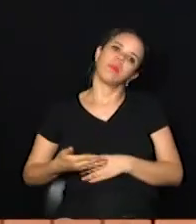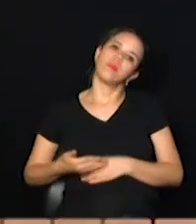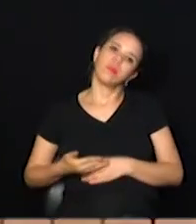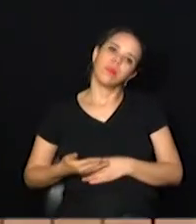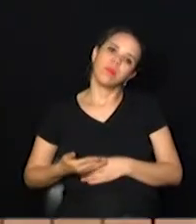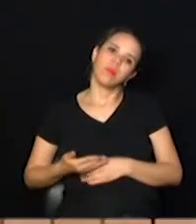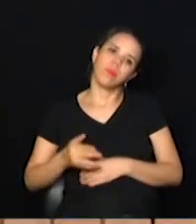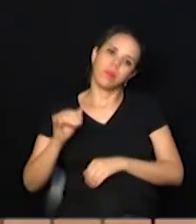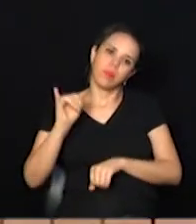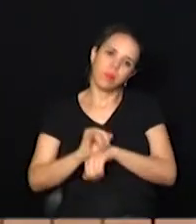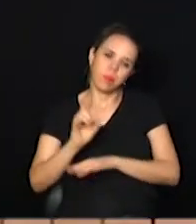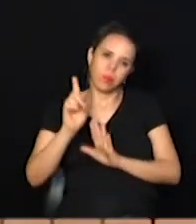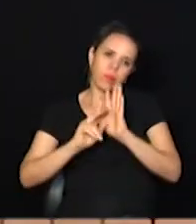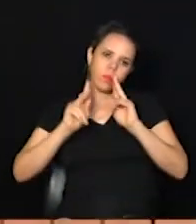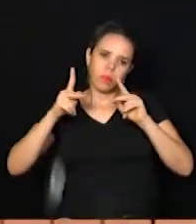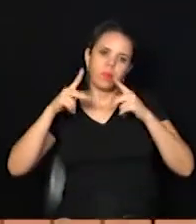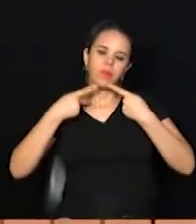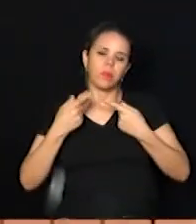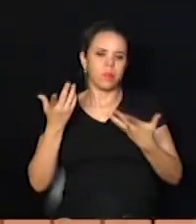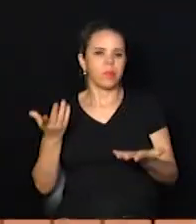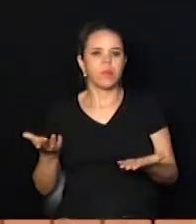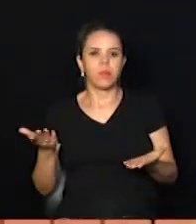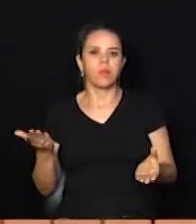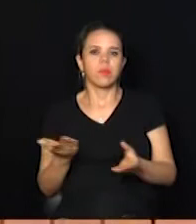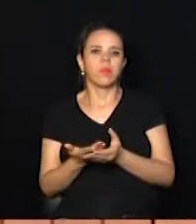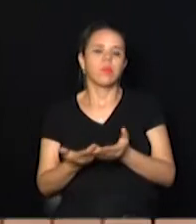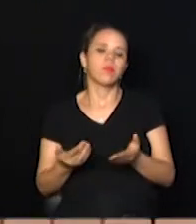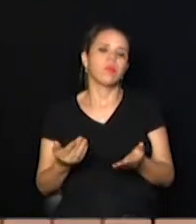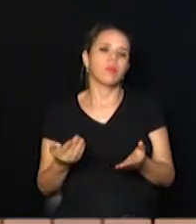Organização Internacional de Direitos Humanos justamente para criminalizar